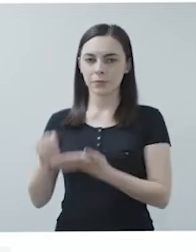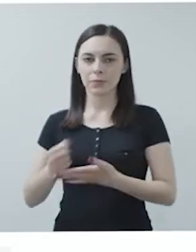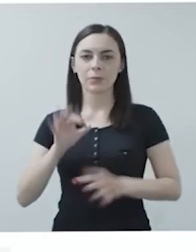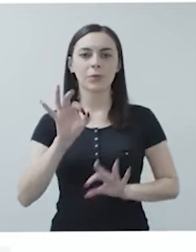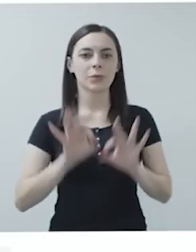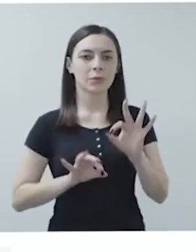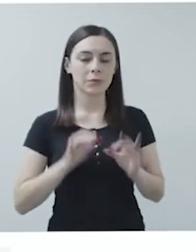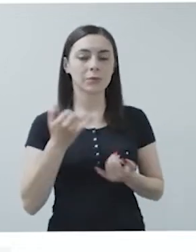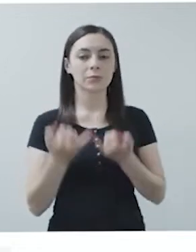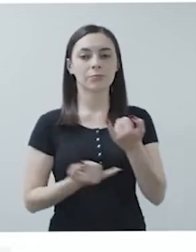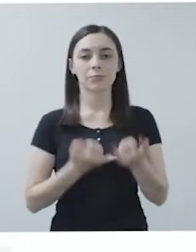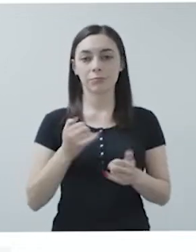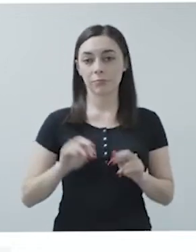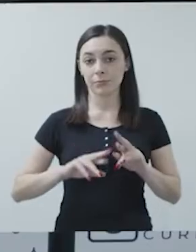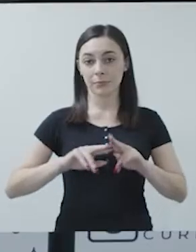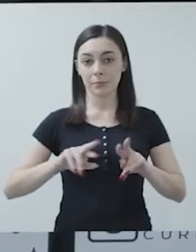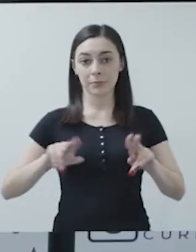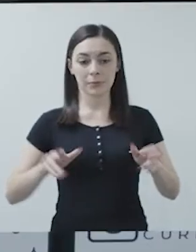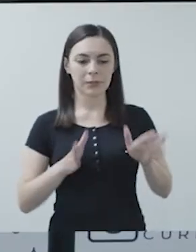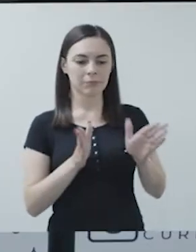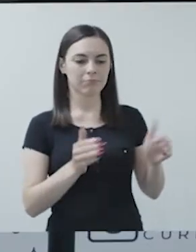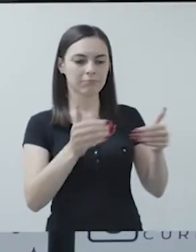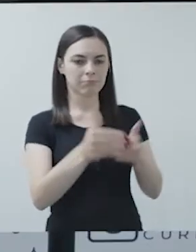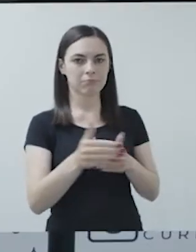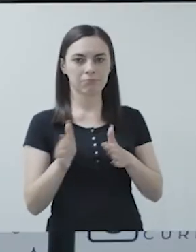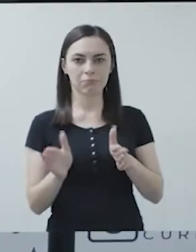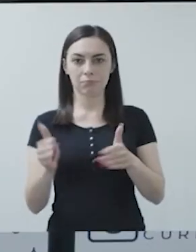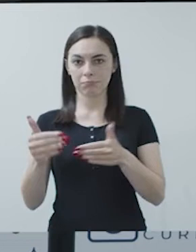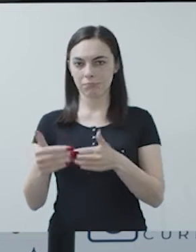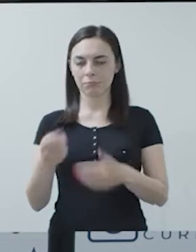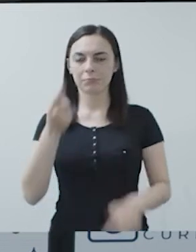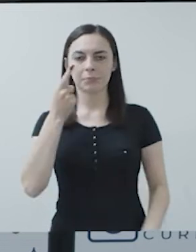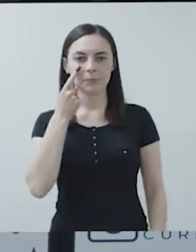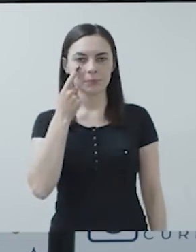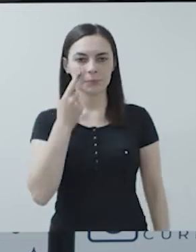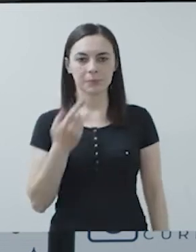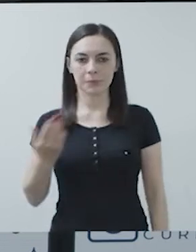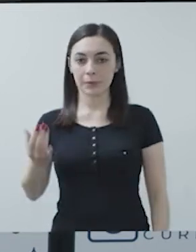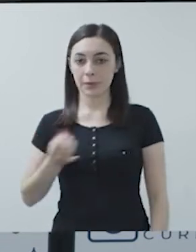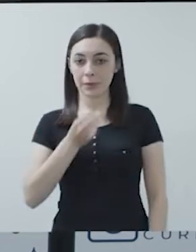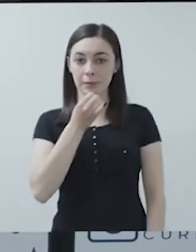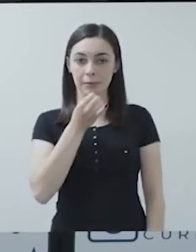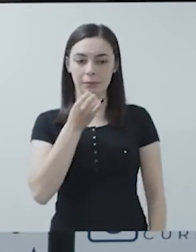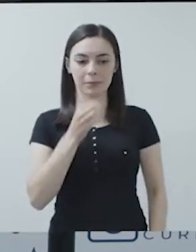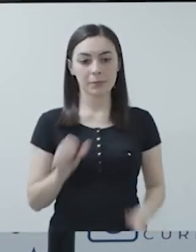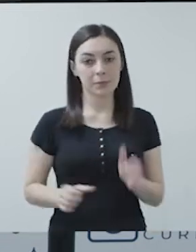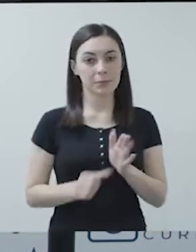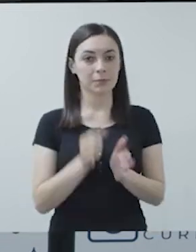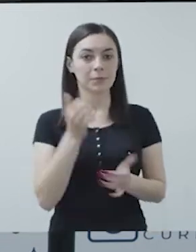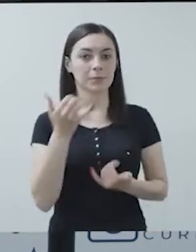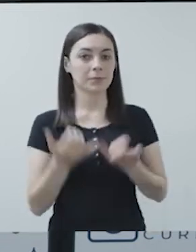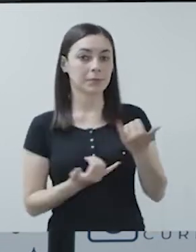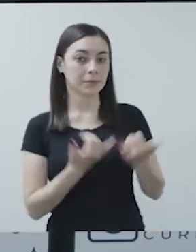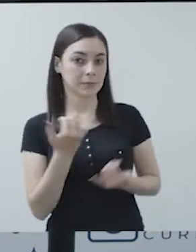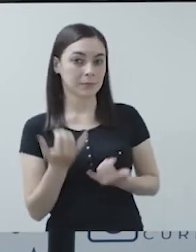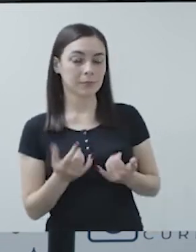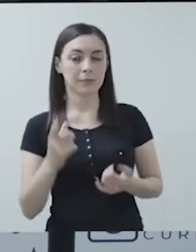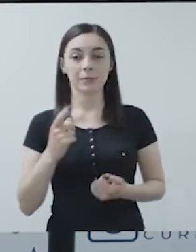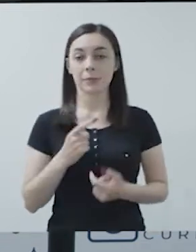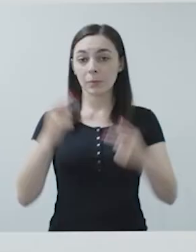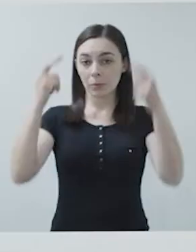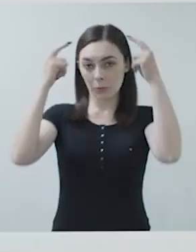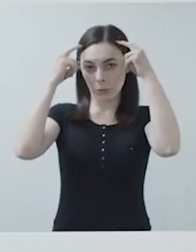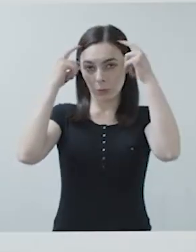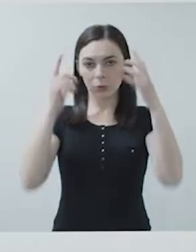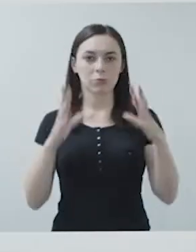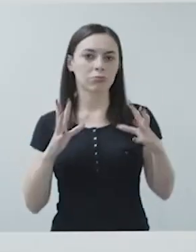a organizar os seus brinquedos nas caixas. Olha lá. Primeiro brinquedo. Temos aqui um urso.